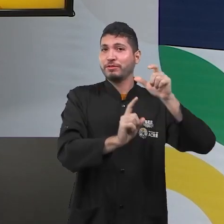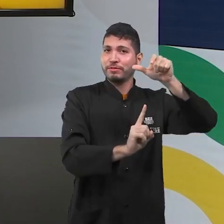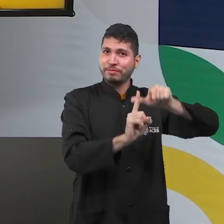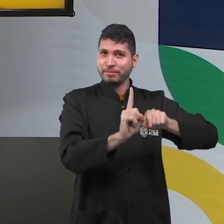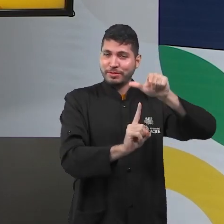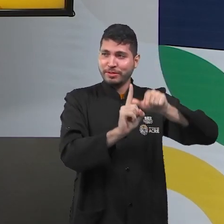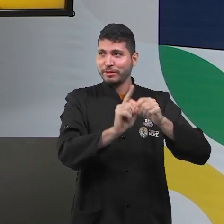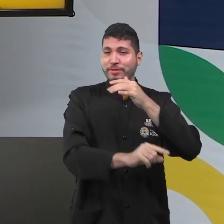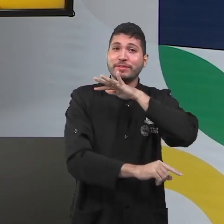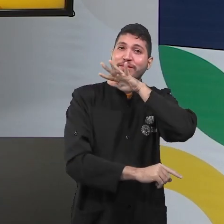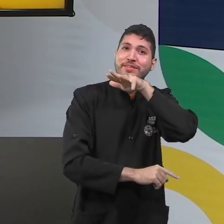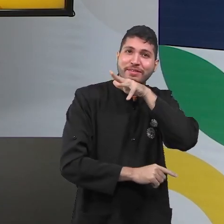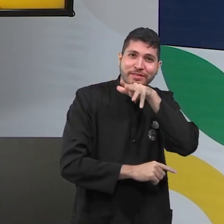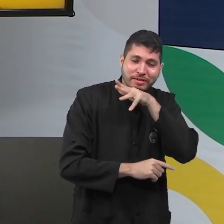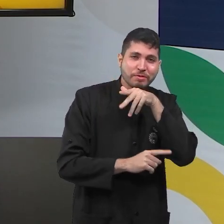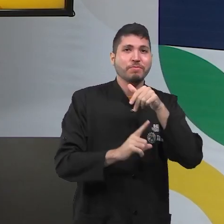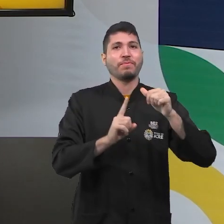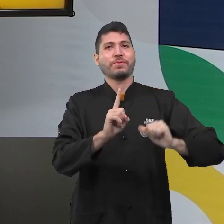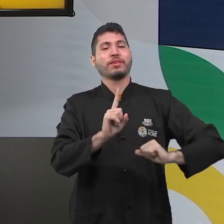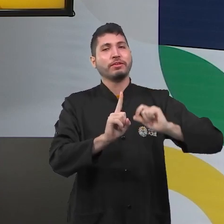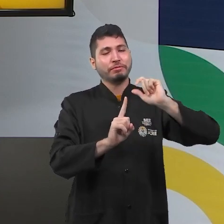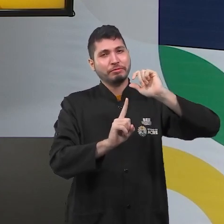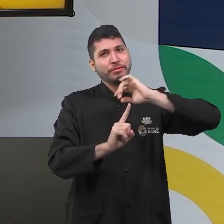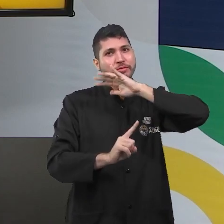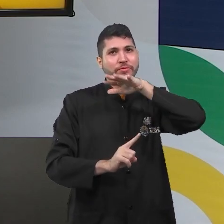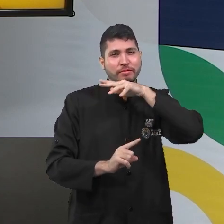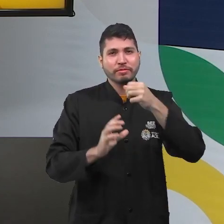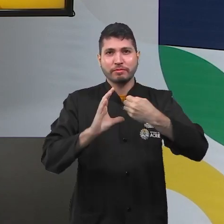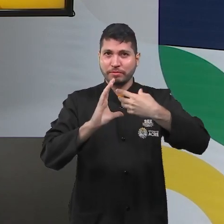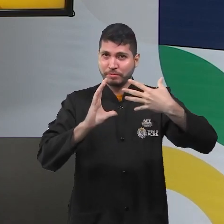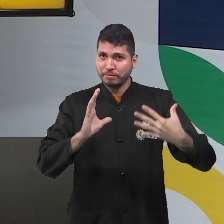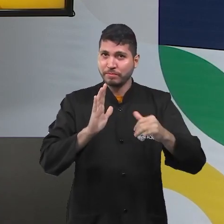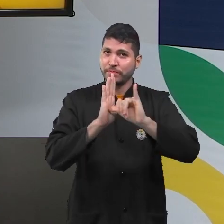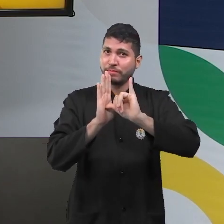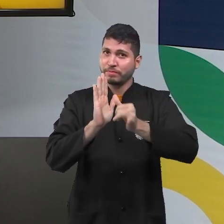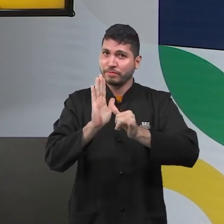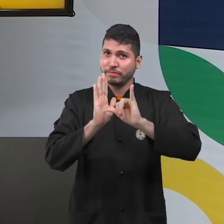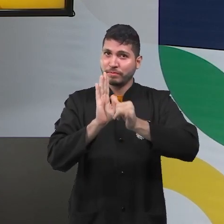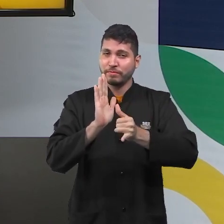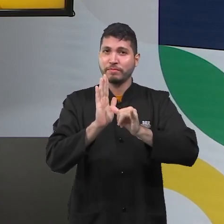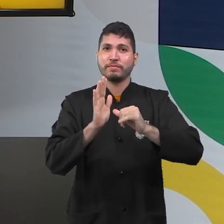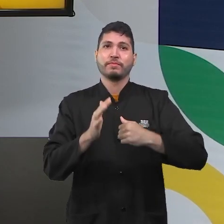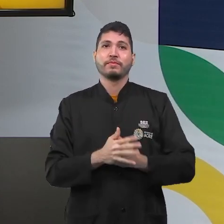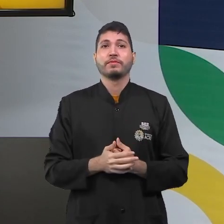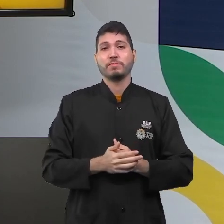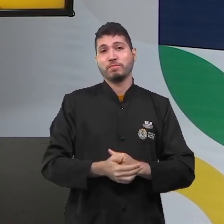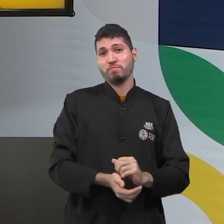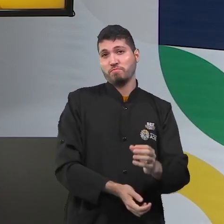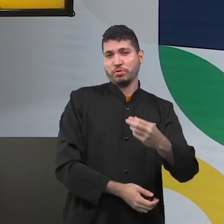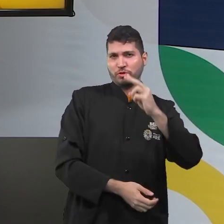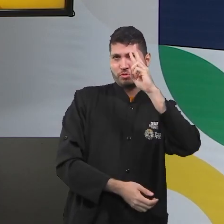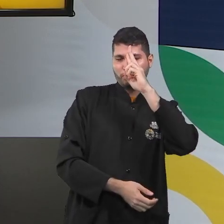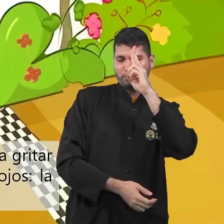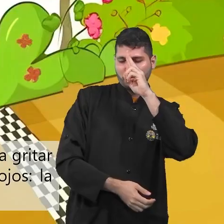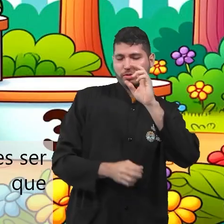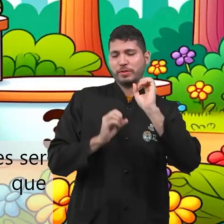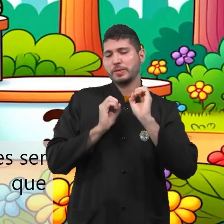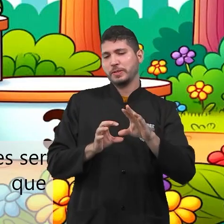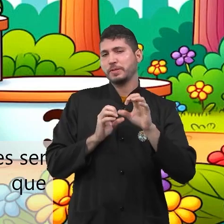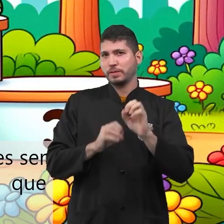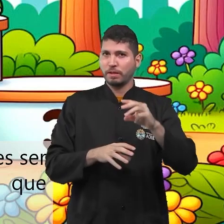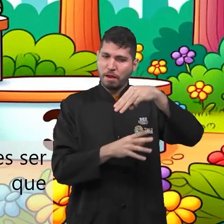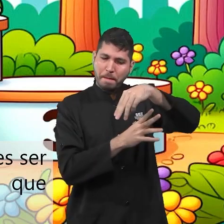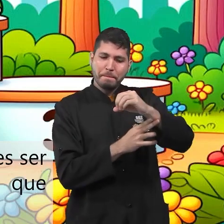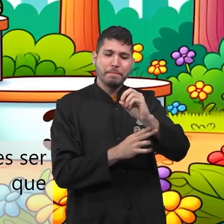também, e os personagens são os animais, e a característica da fábula é que tem uma moraleja, ou seja, a moral da história.